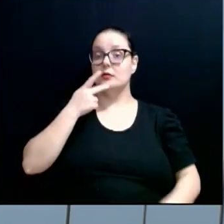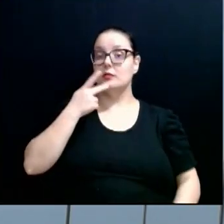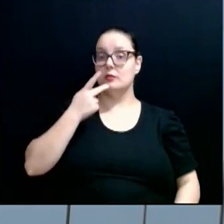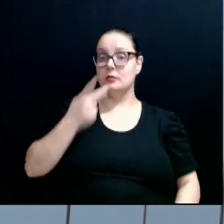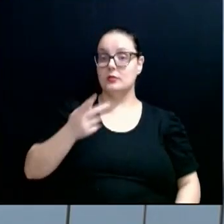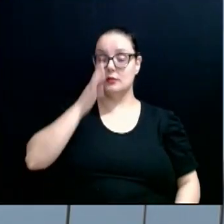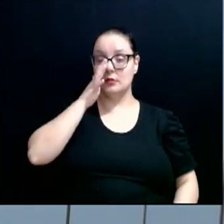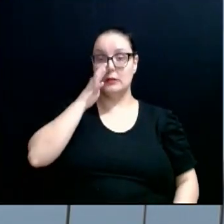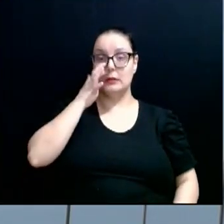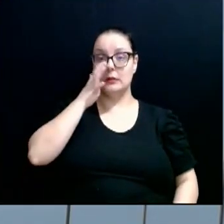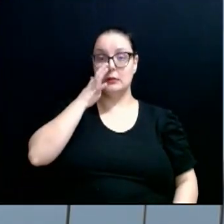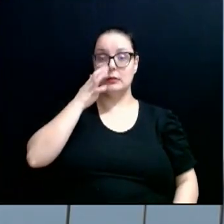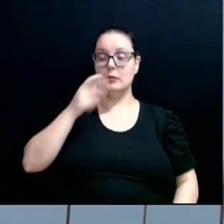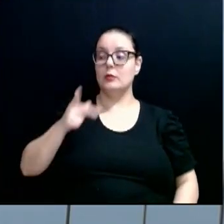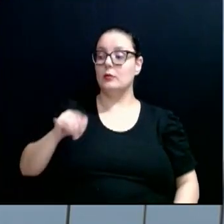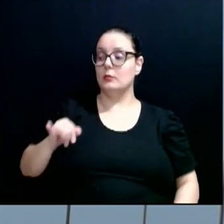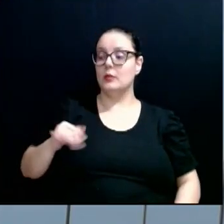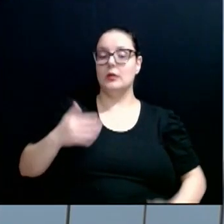PAI Serviço, né?